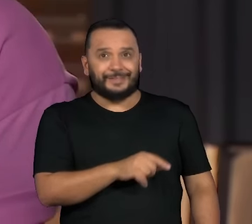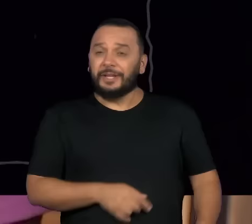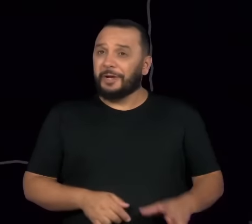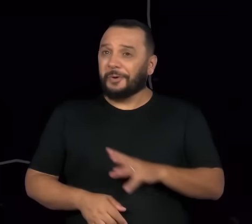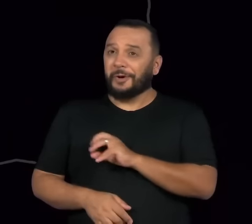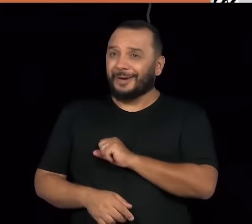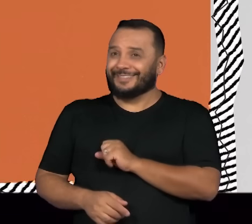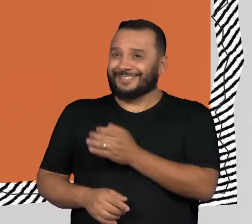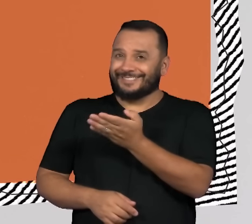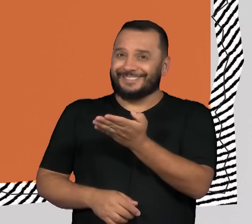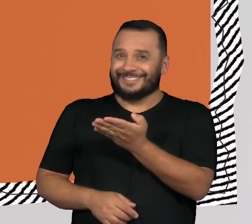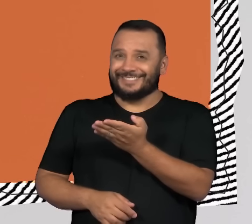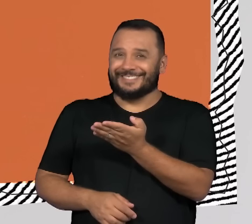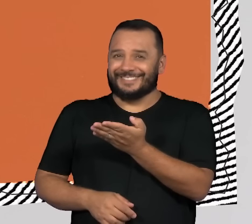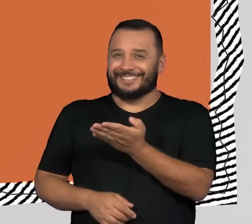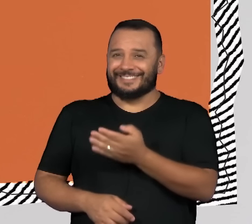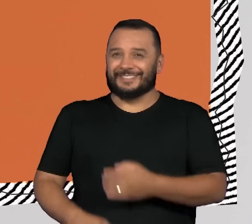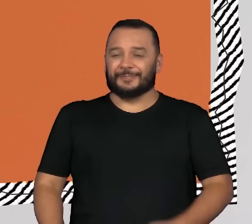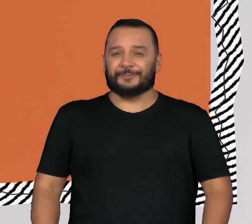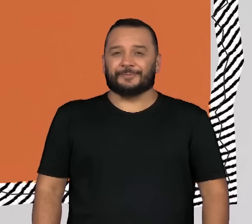cemitério.